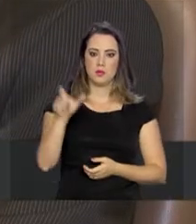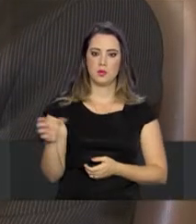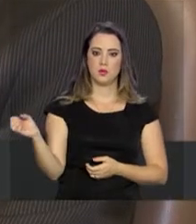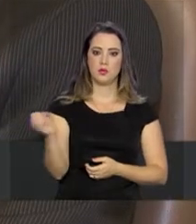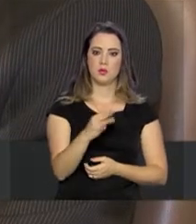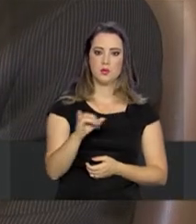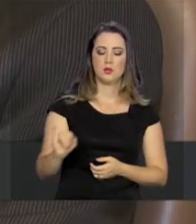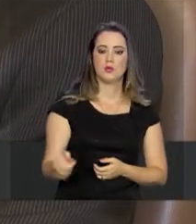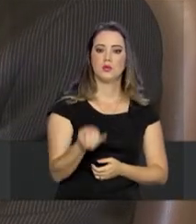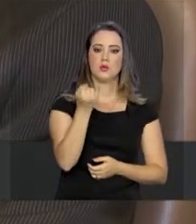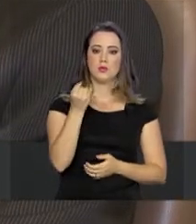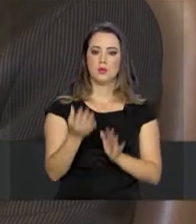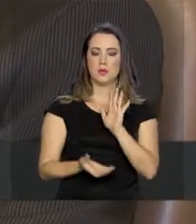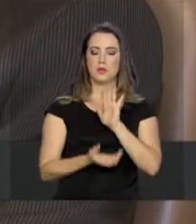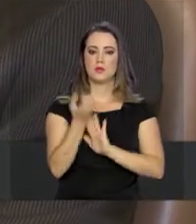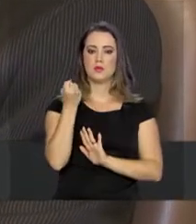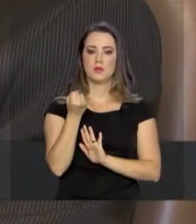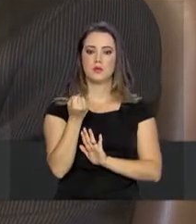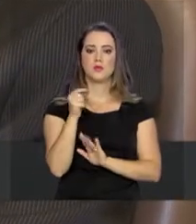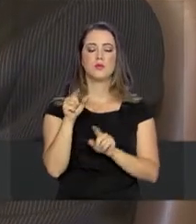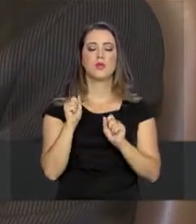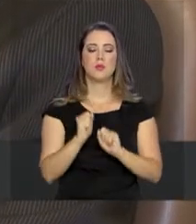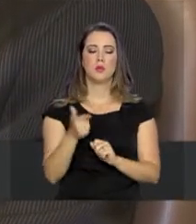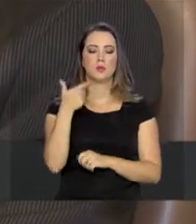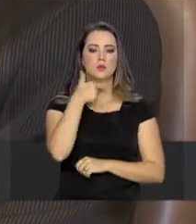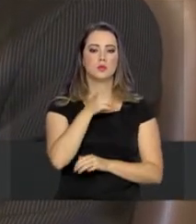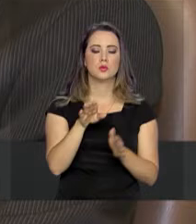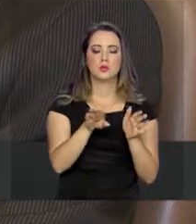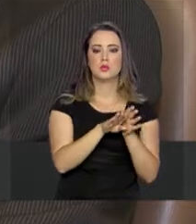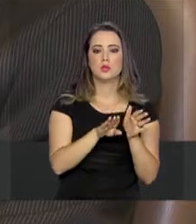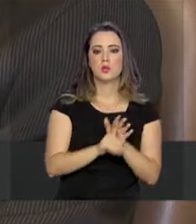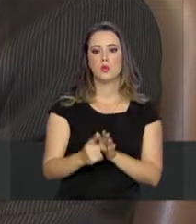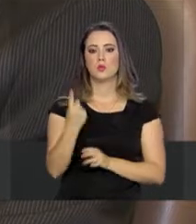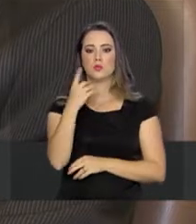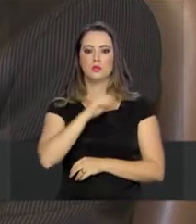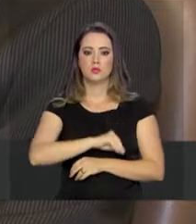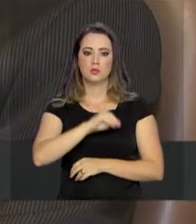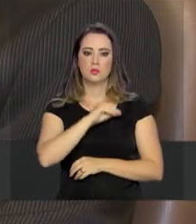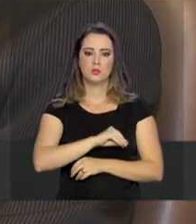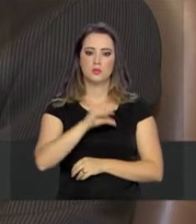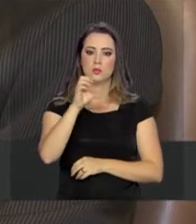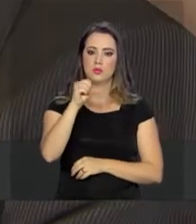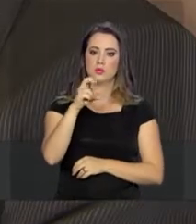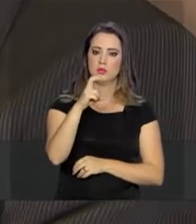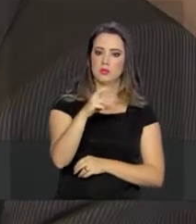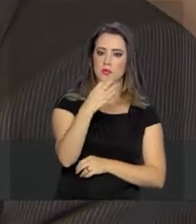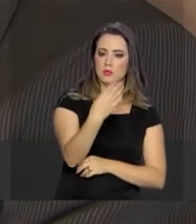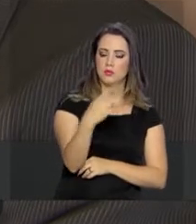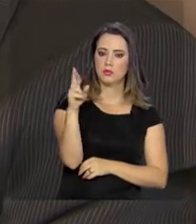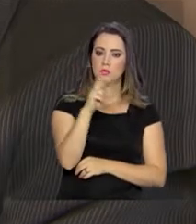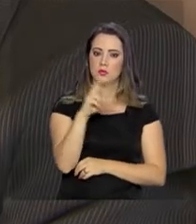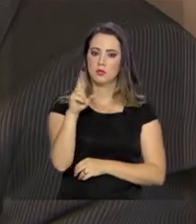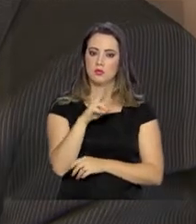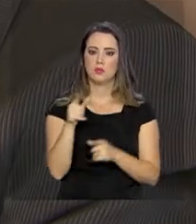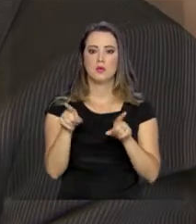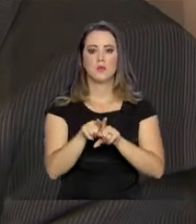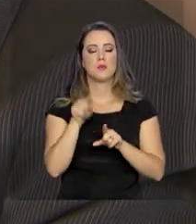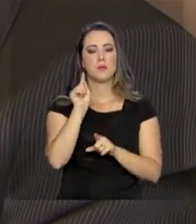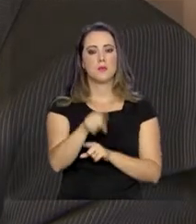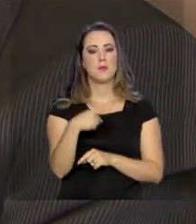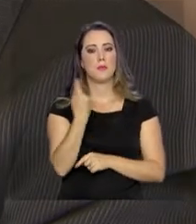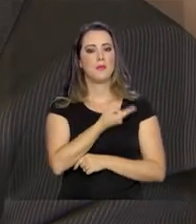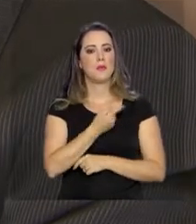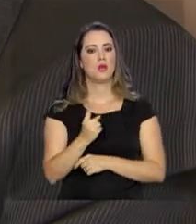resgatar esse valor que pode chegar até o valor de um salário menor r$154 nós temos aí aproximadamente